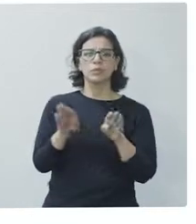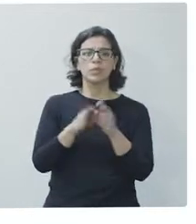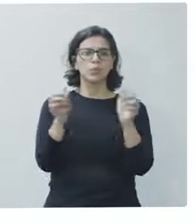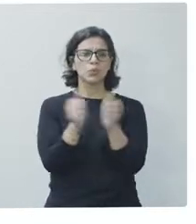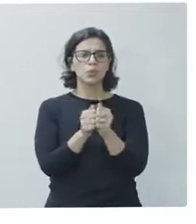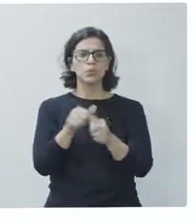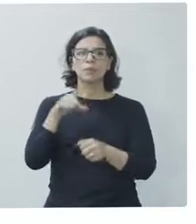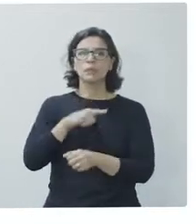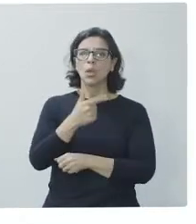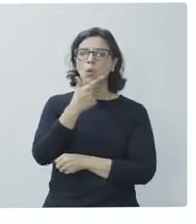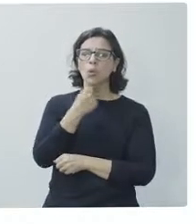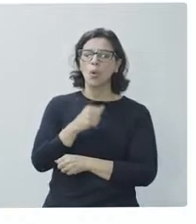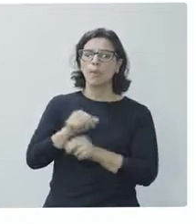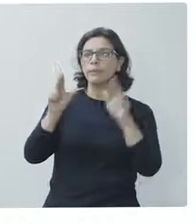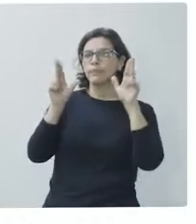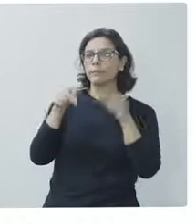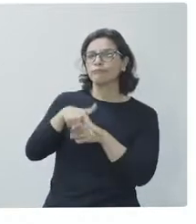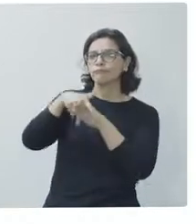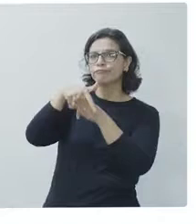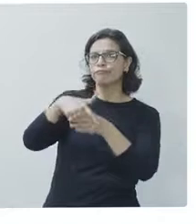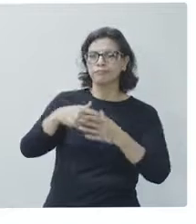junto o cavaleiro.